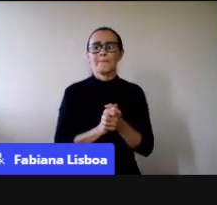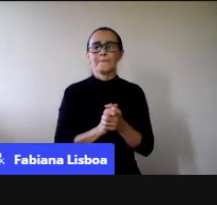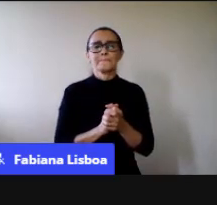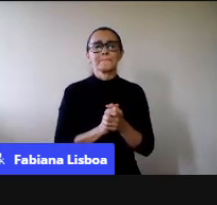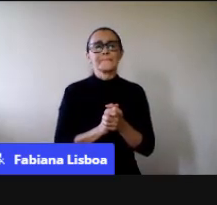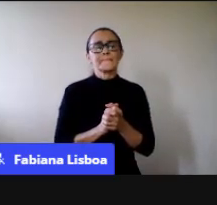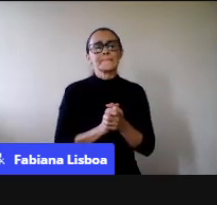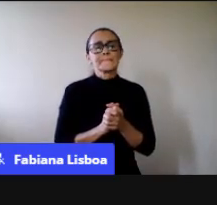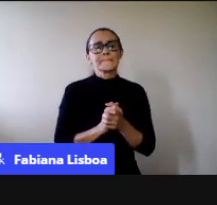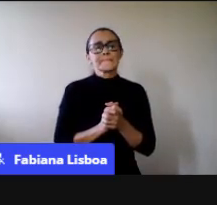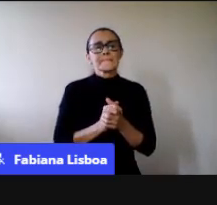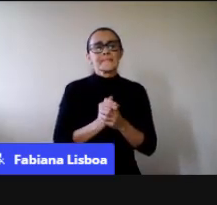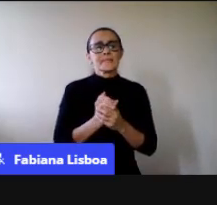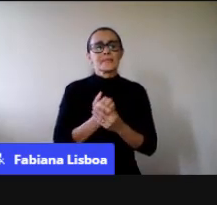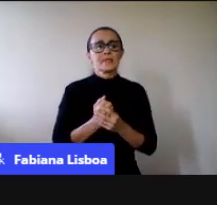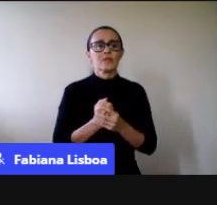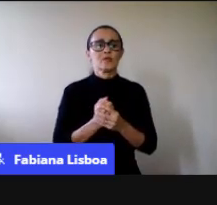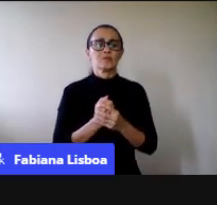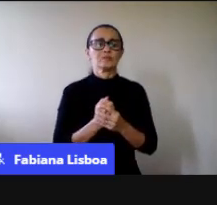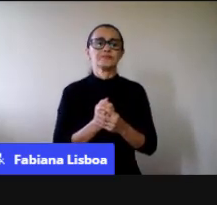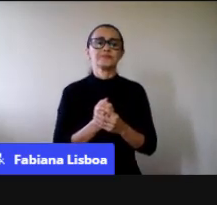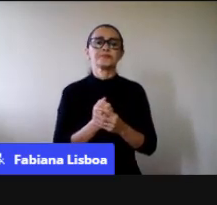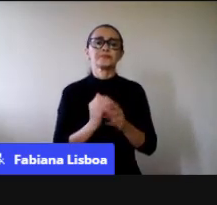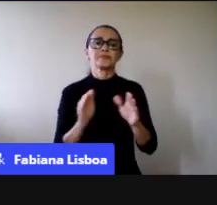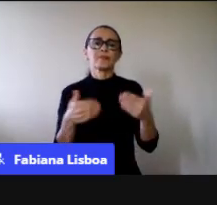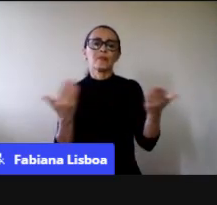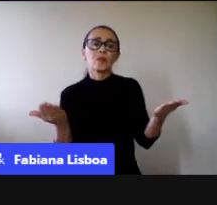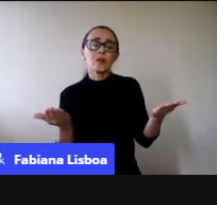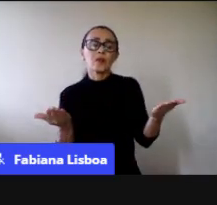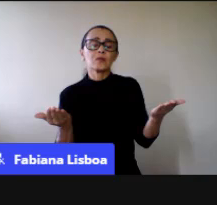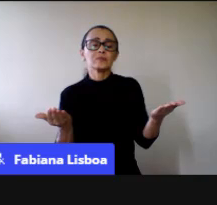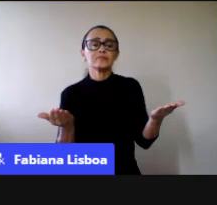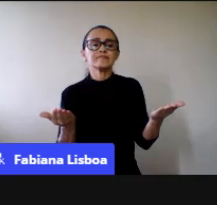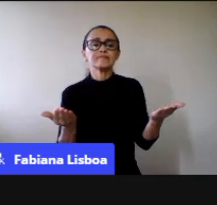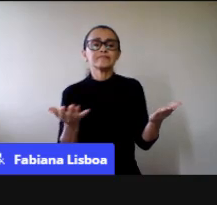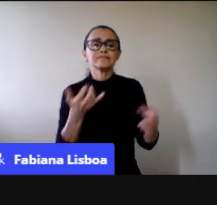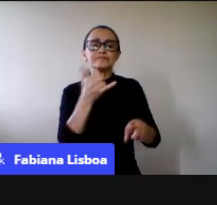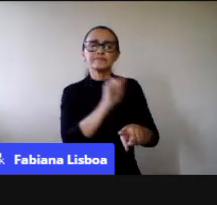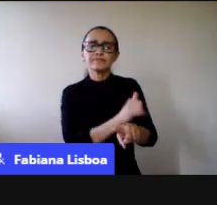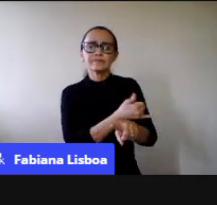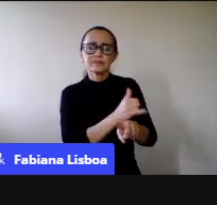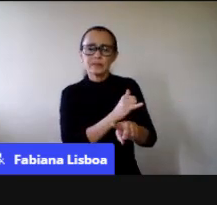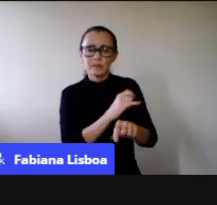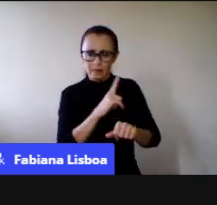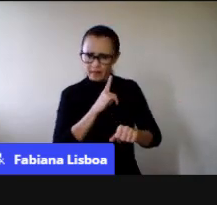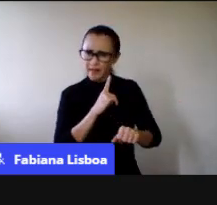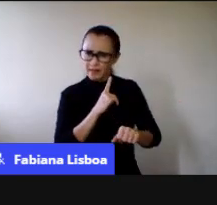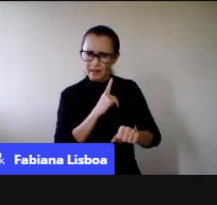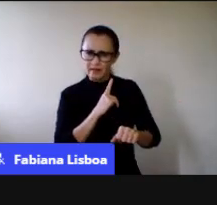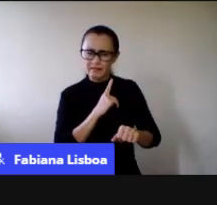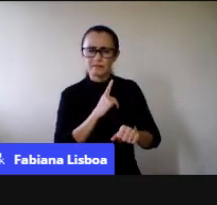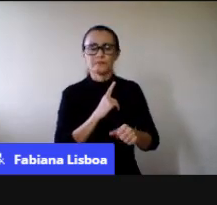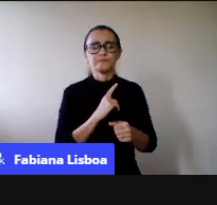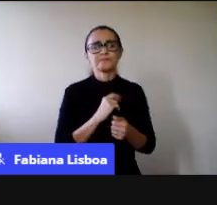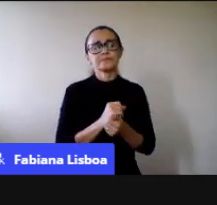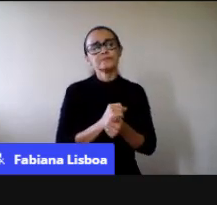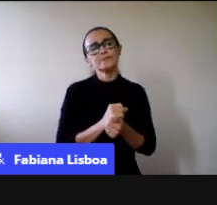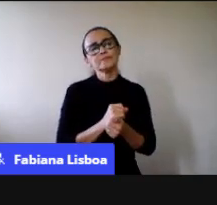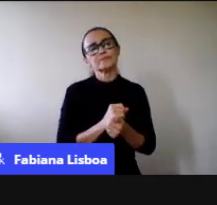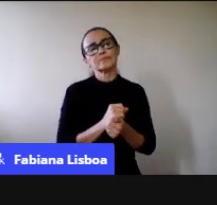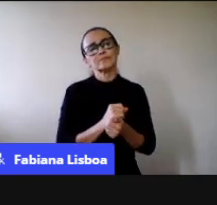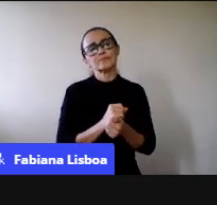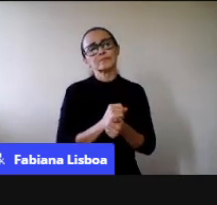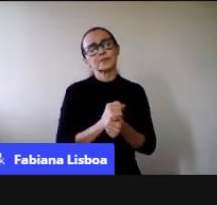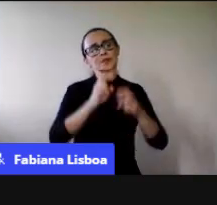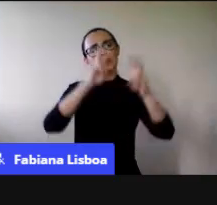Próximo slide. Então, quais são as estratégias que temos, né? Se temos alguma estratégia. Quando eu coloquei esse título, eu